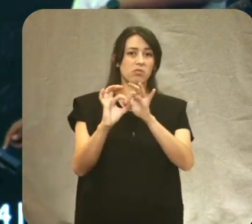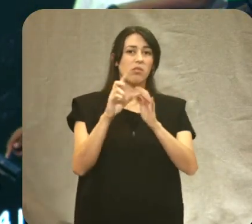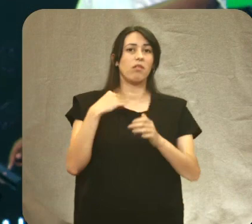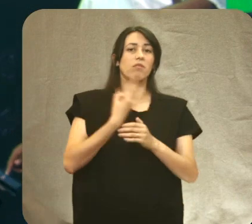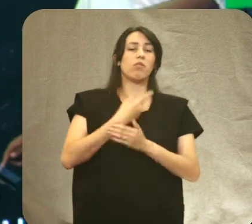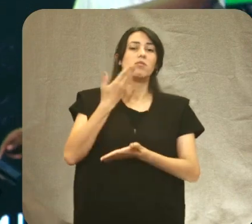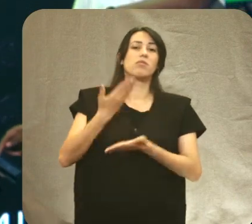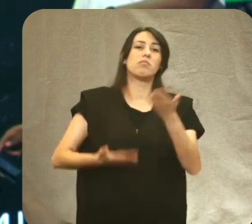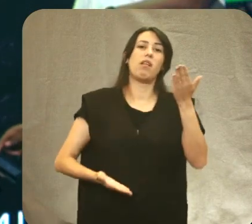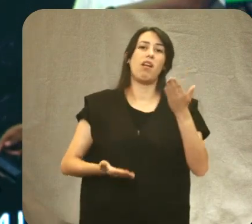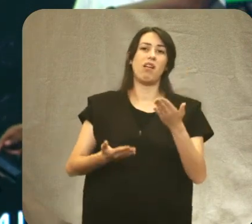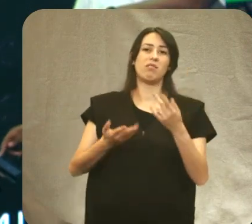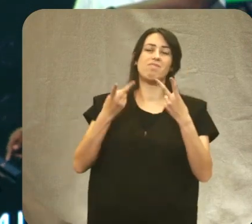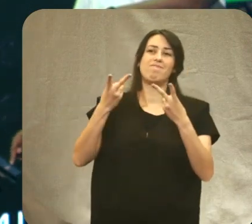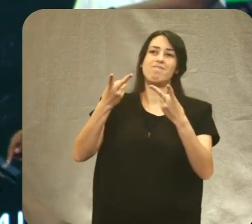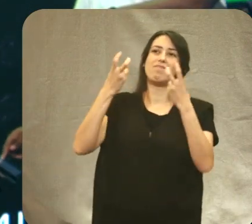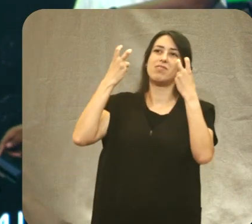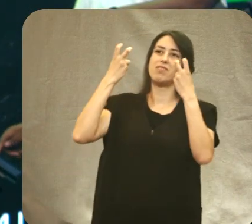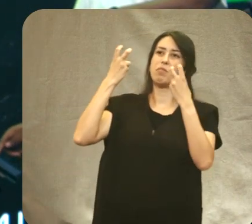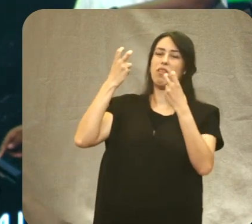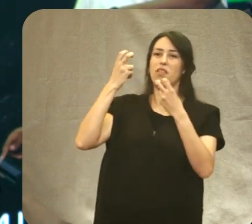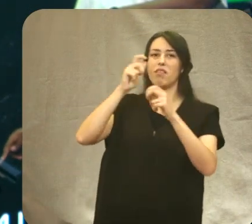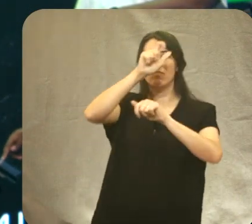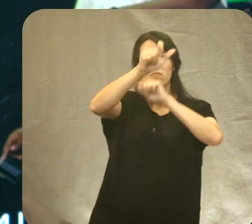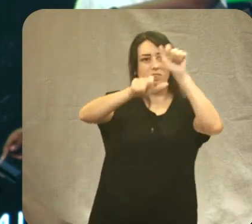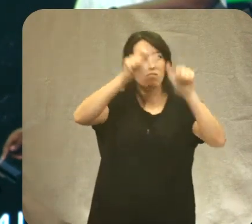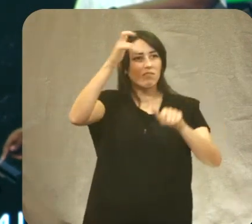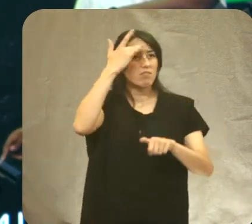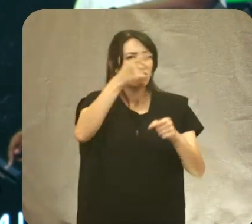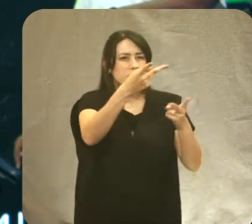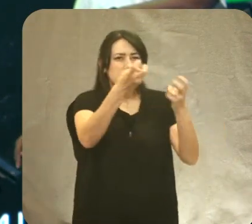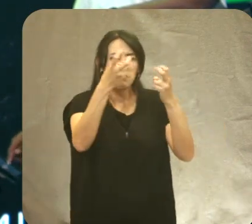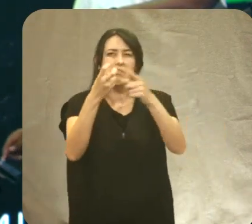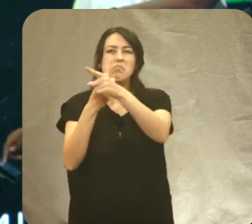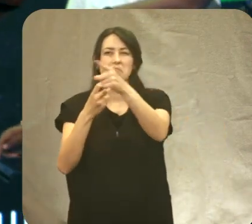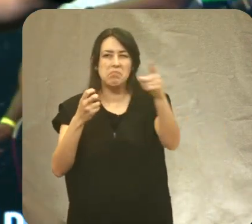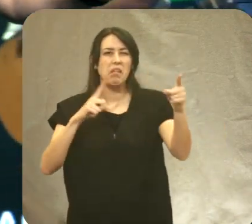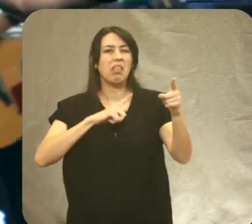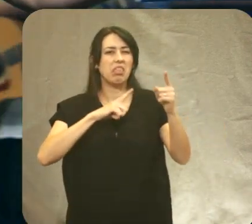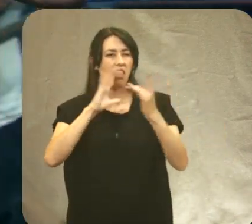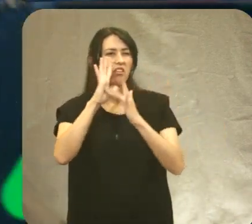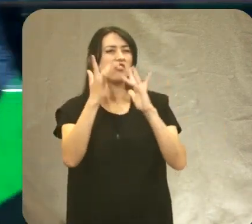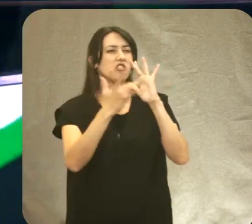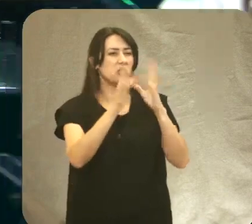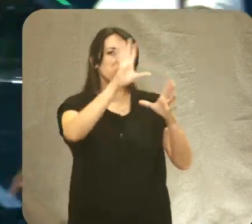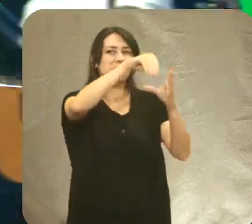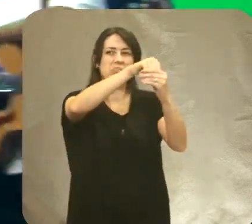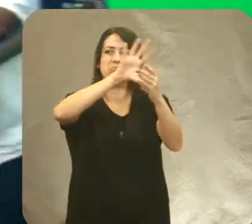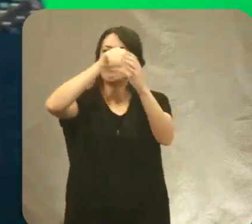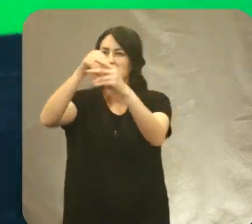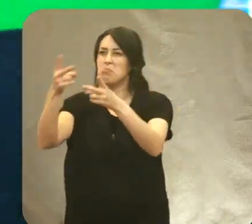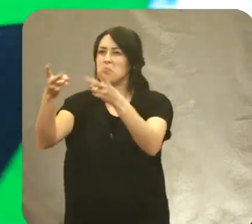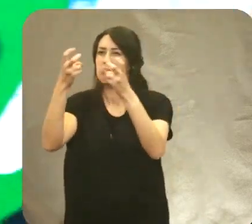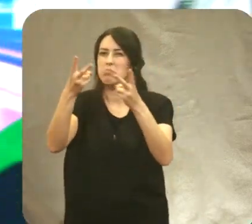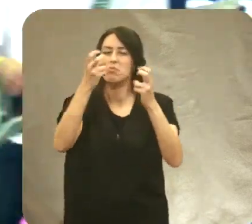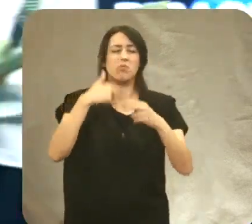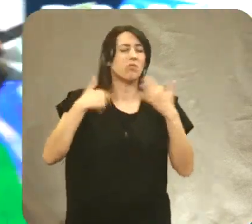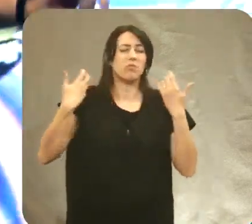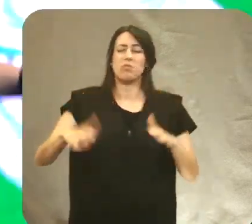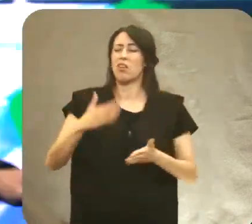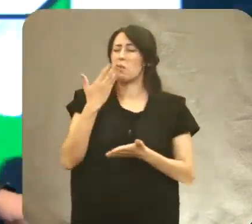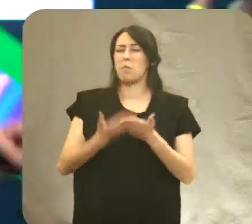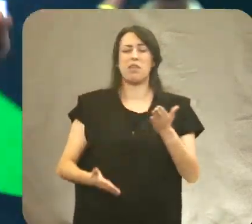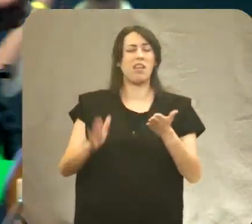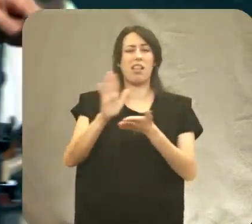Deus revelado na face dos meus irmãos. Eu não quero perder nada, eu não quero perder nada, eu não quero